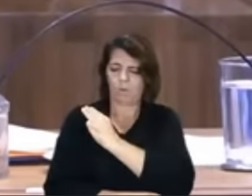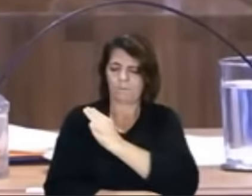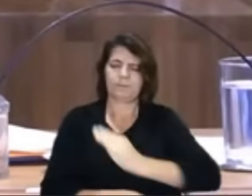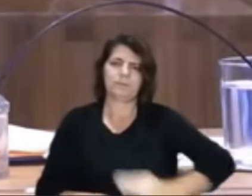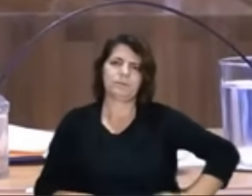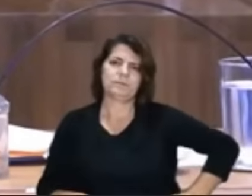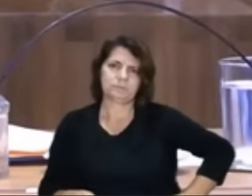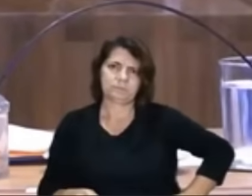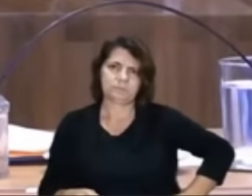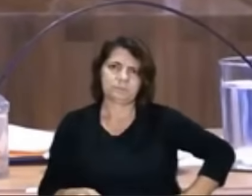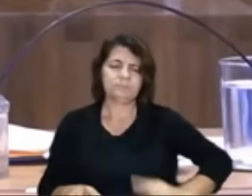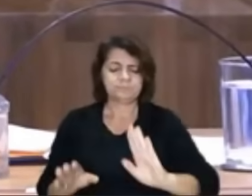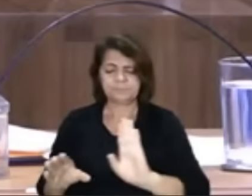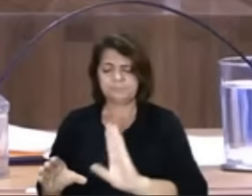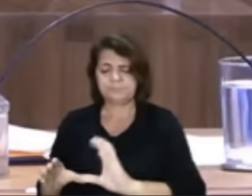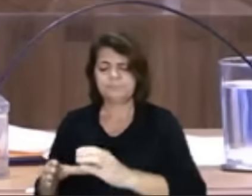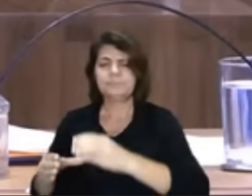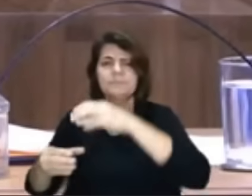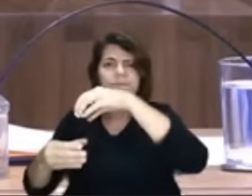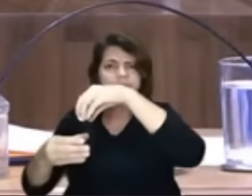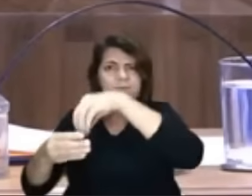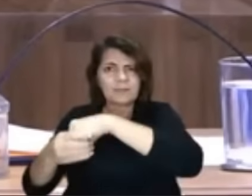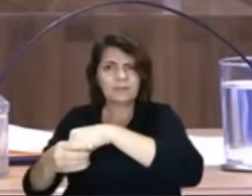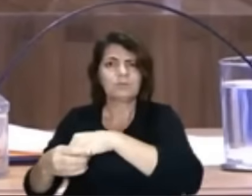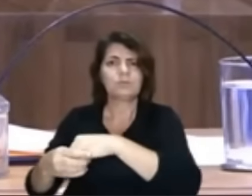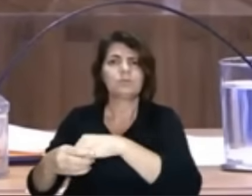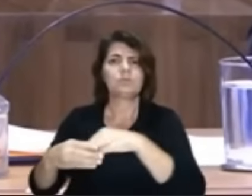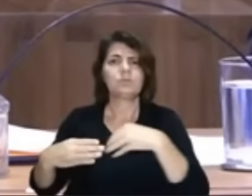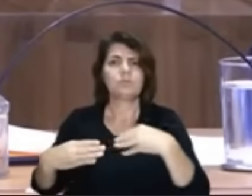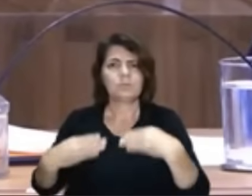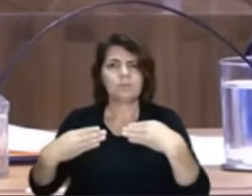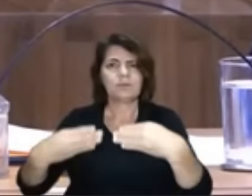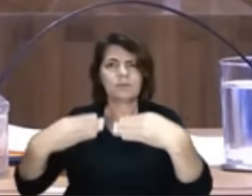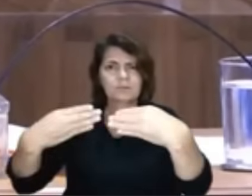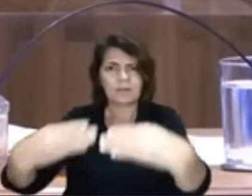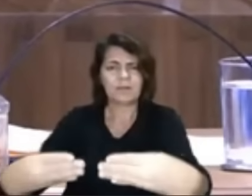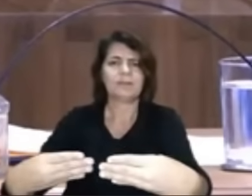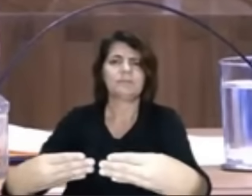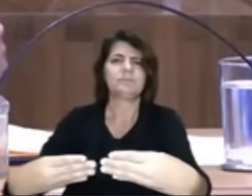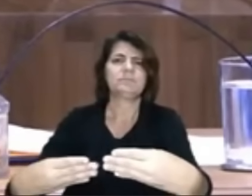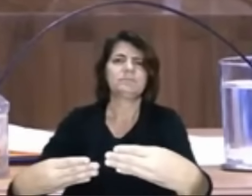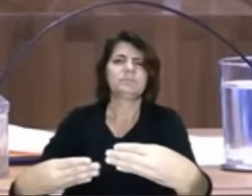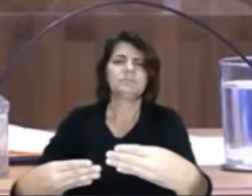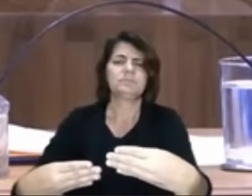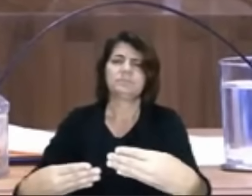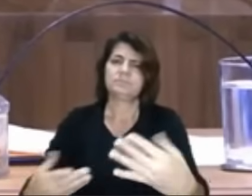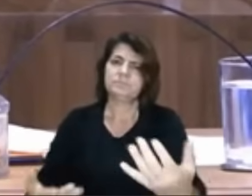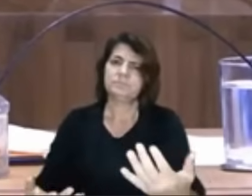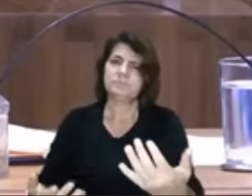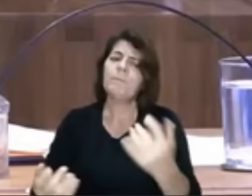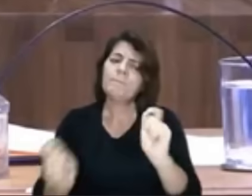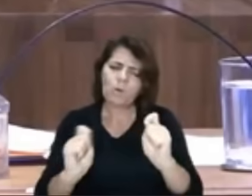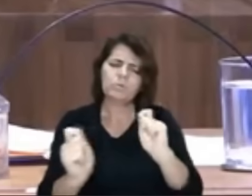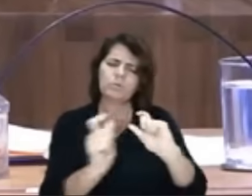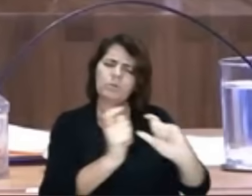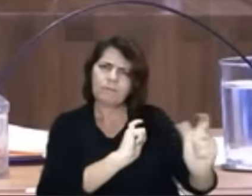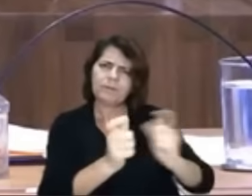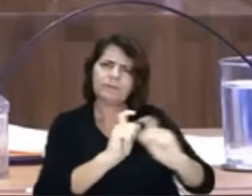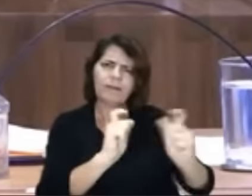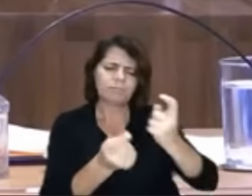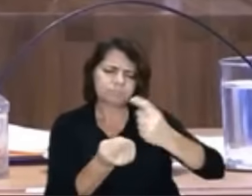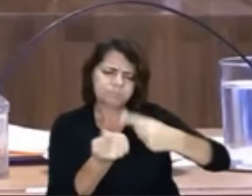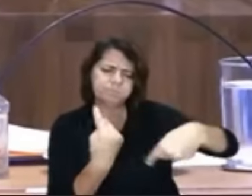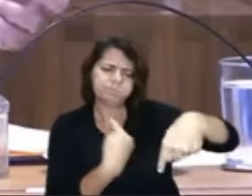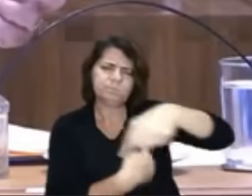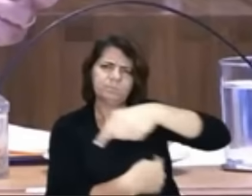dentro dentro do ministério ah do gabinete esse esse isso daí não é conversado né mas